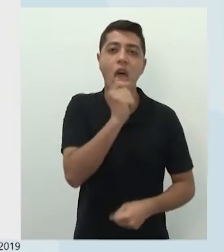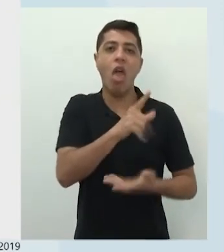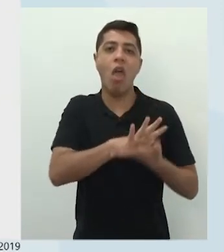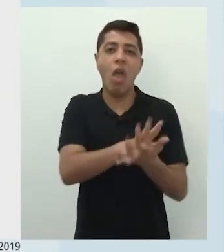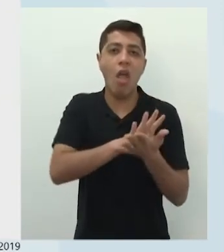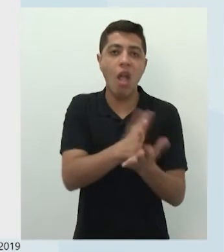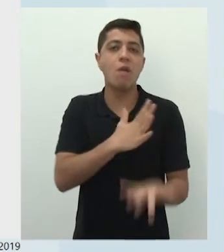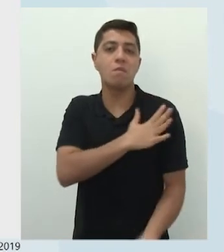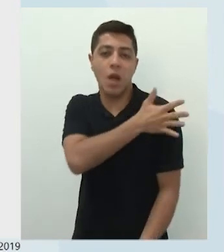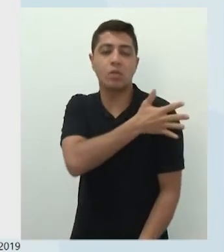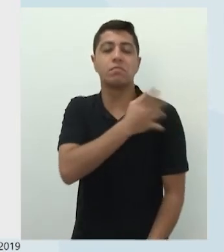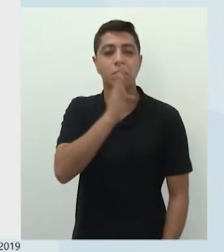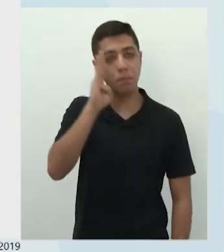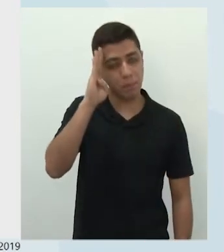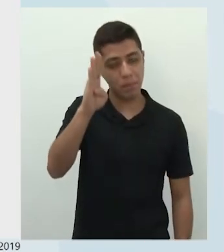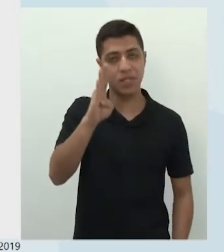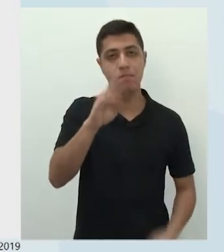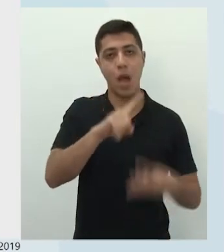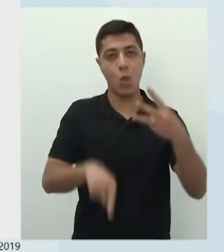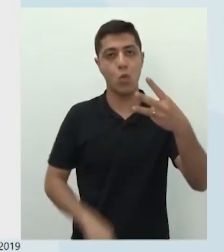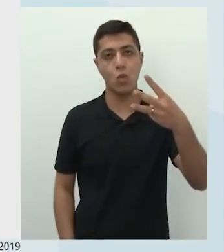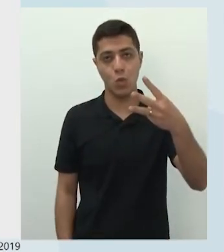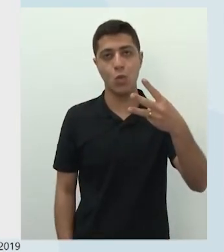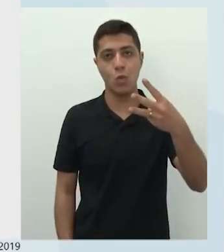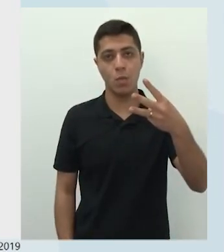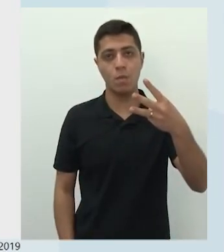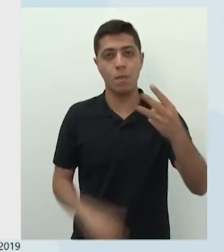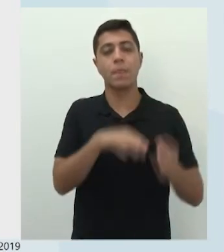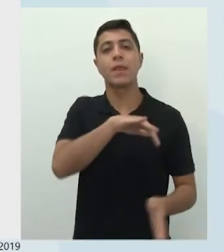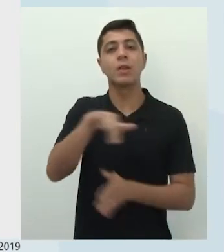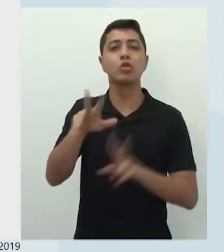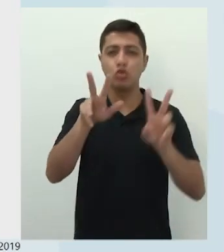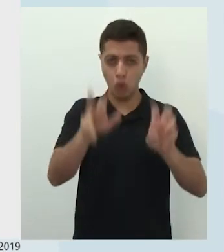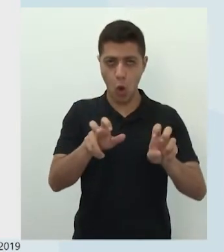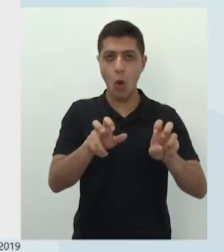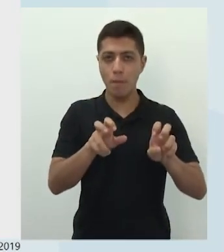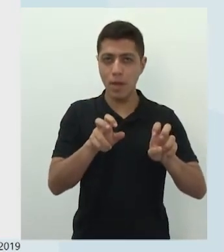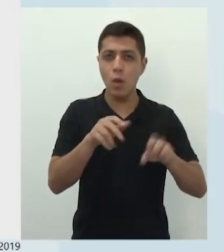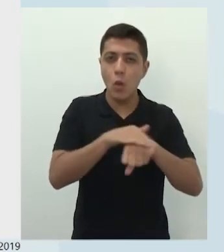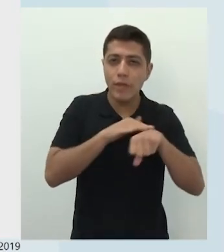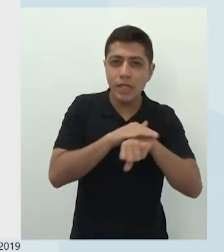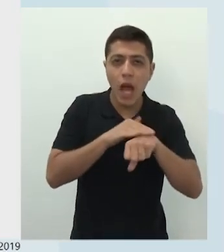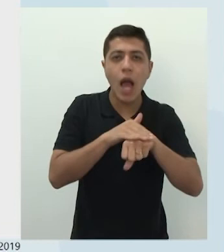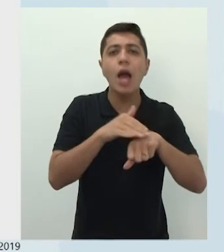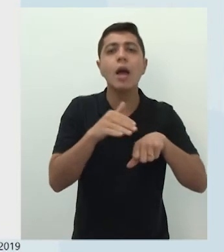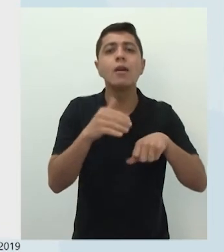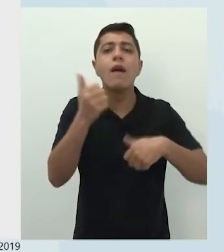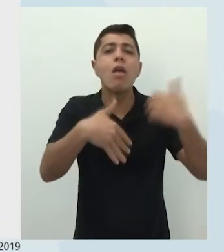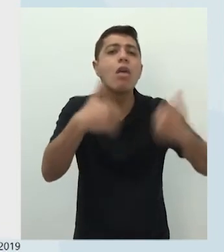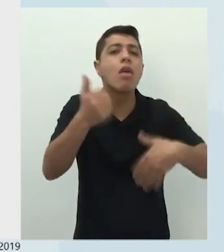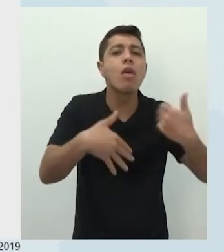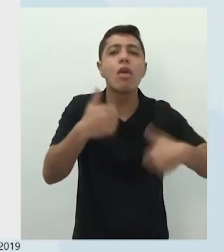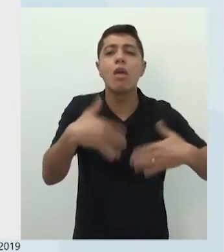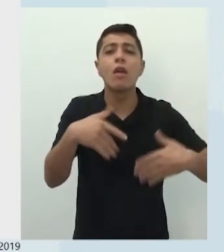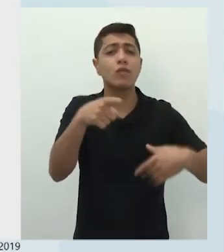uma chaga cultural que nós temos e que merece muita discussão. Segundo, pela aparência